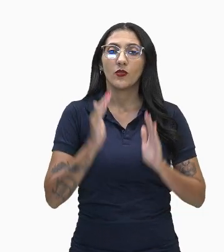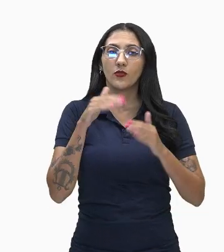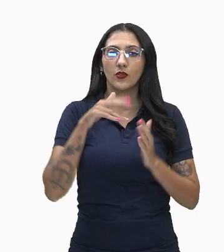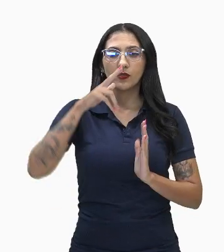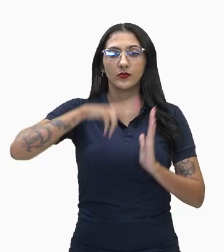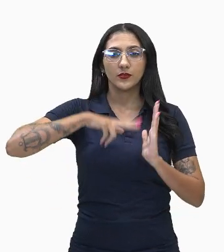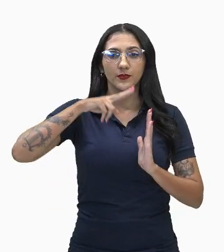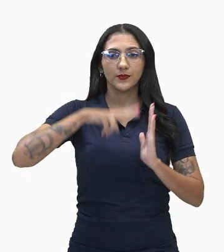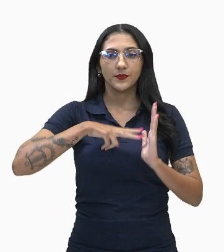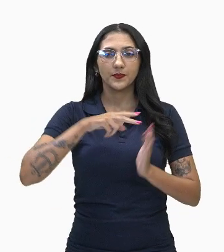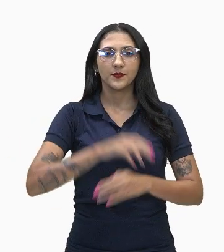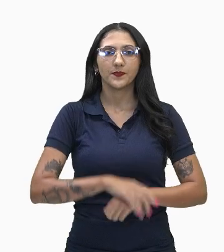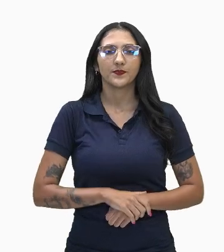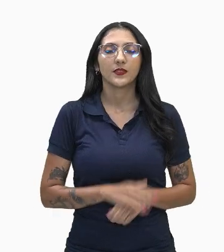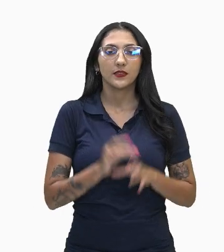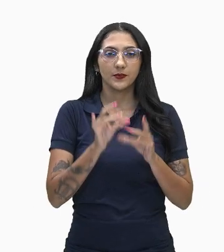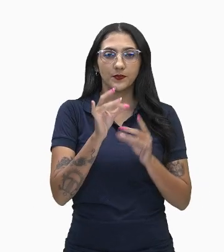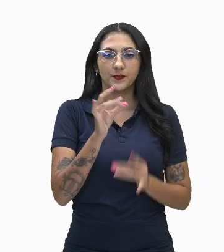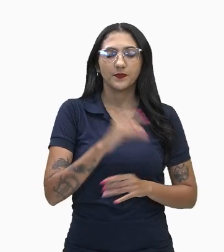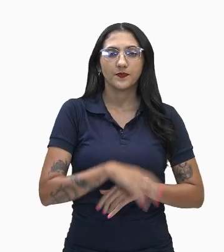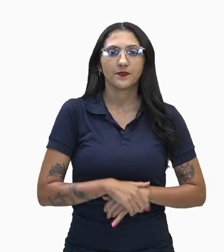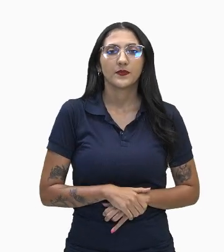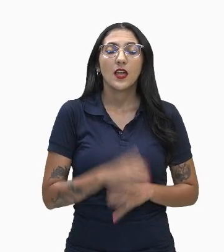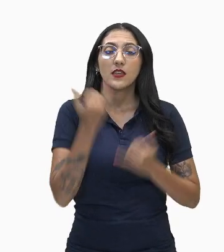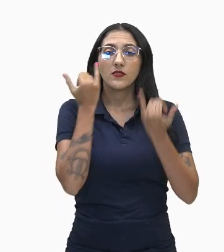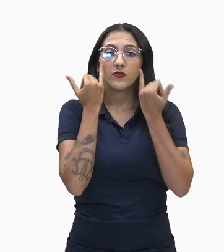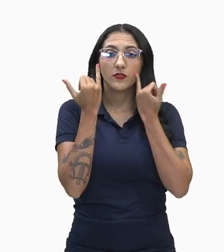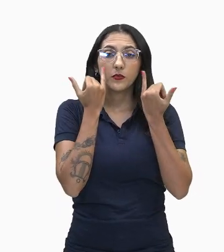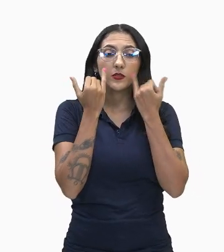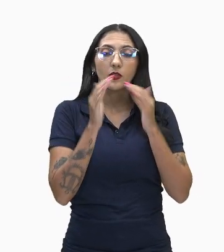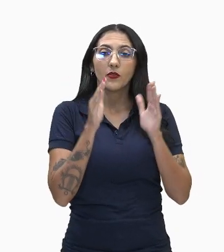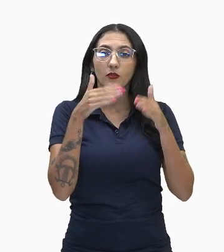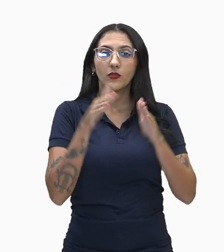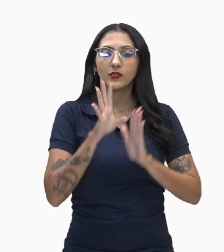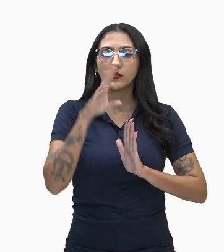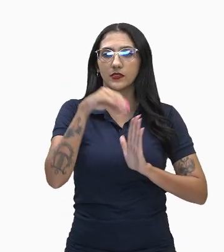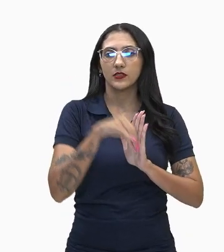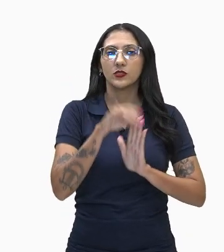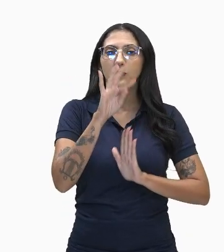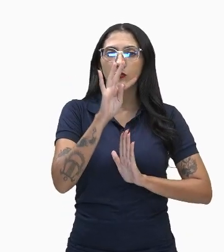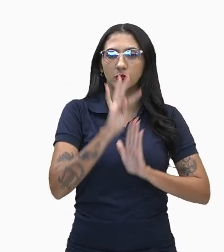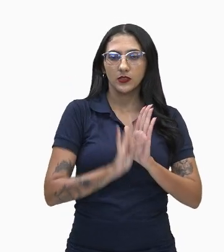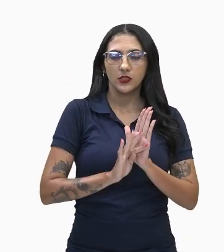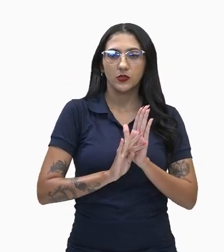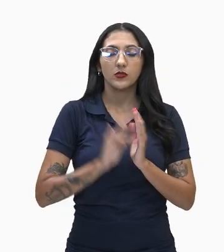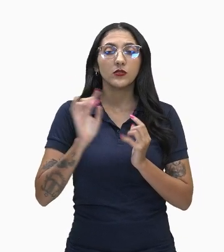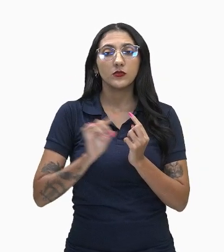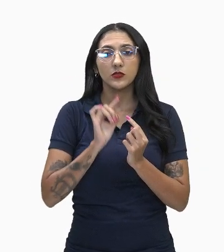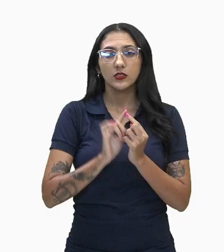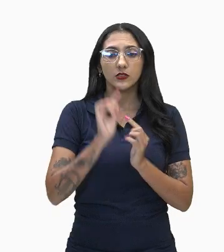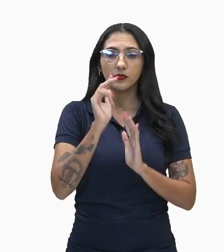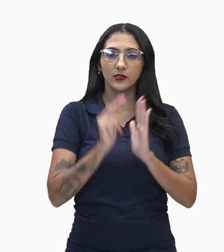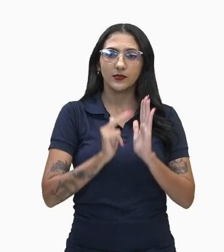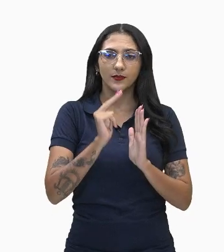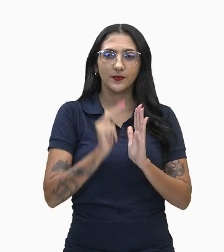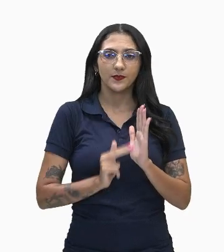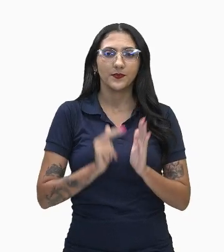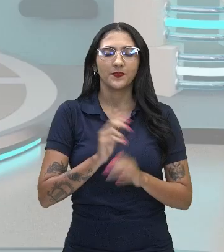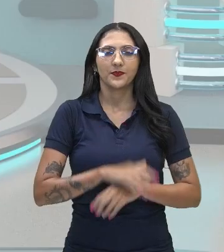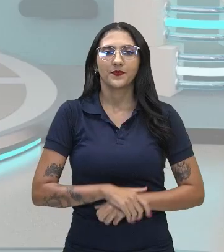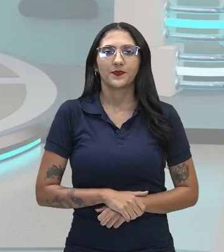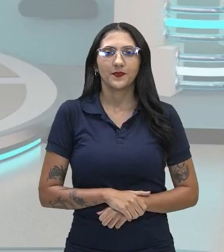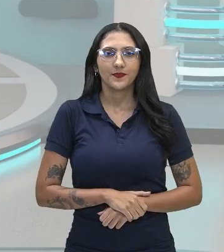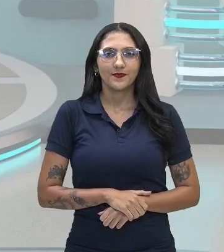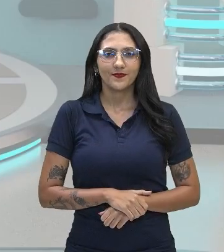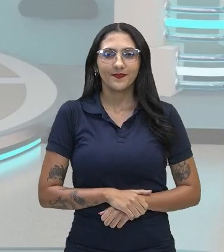de leitura, detalhamento. Informações específicas no texto, objetivos de